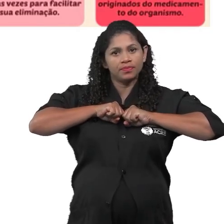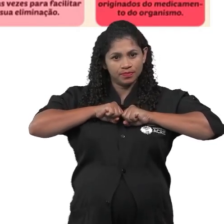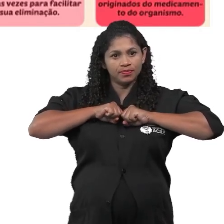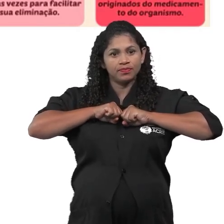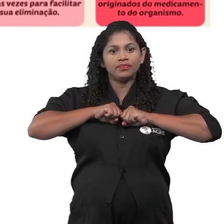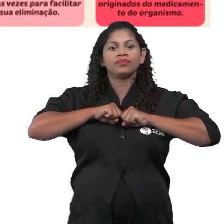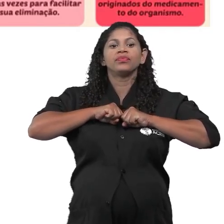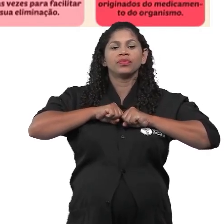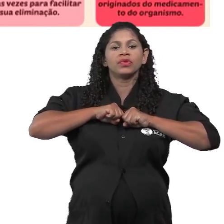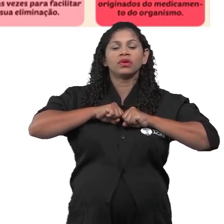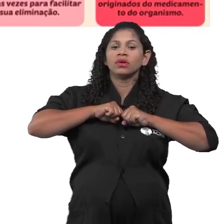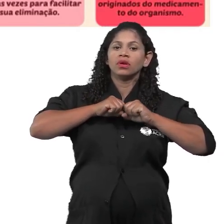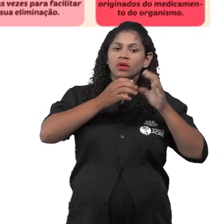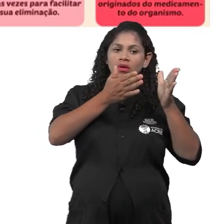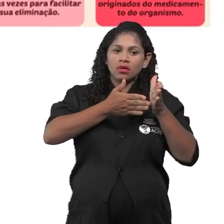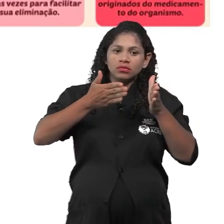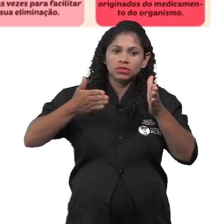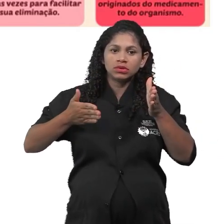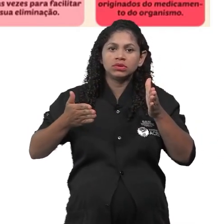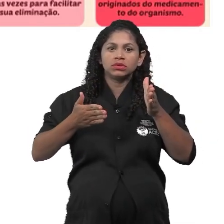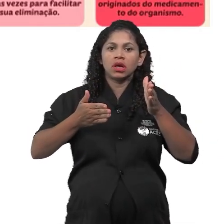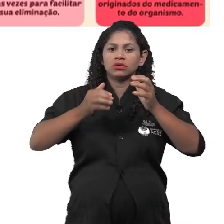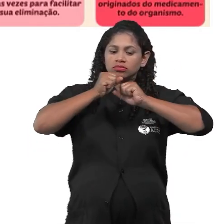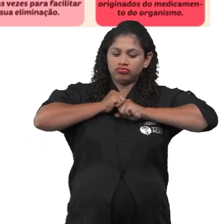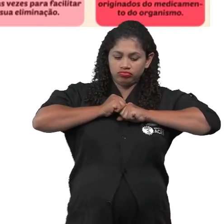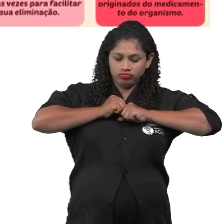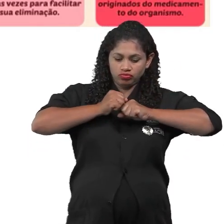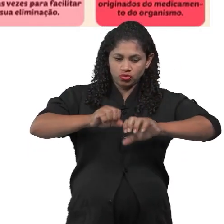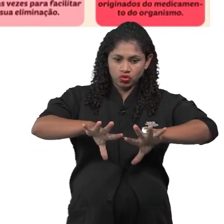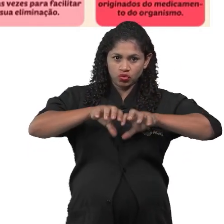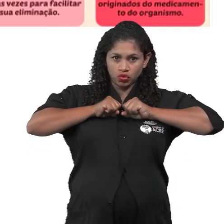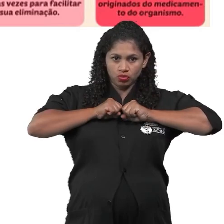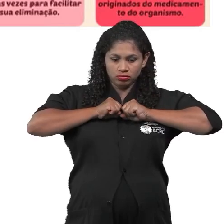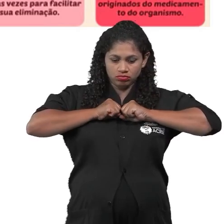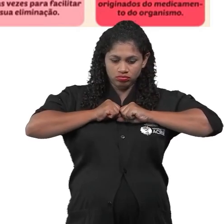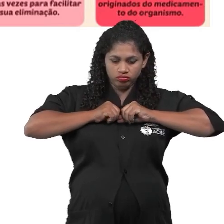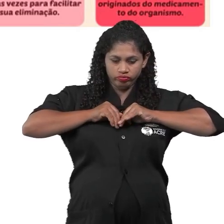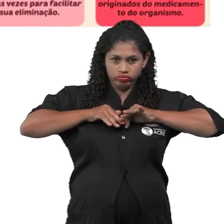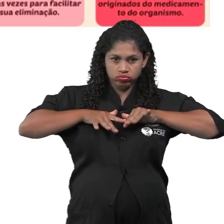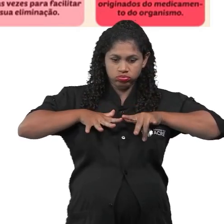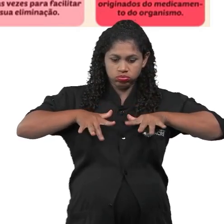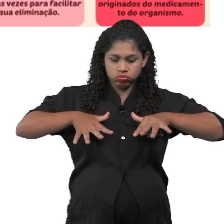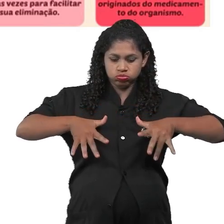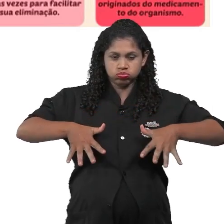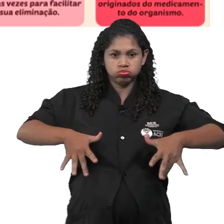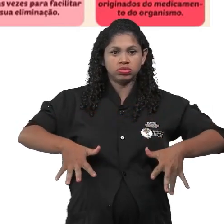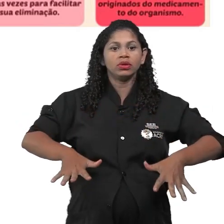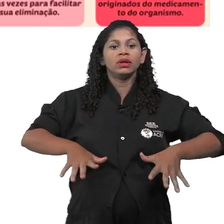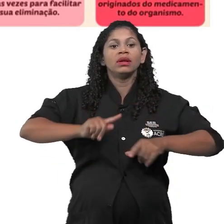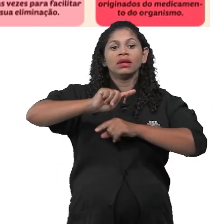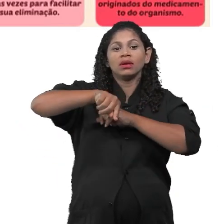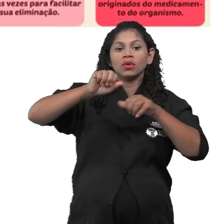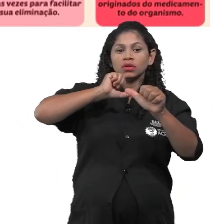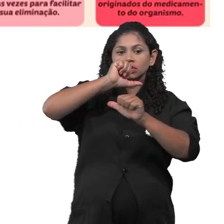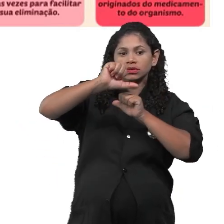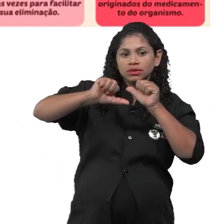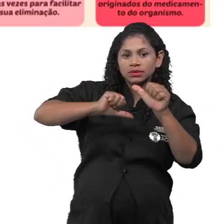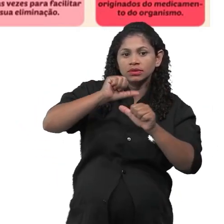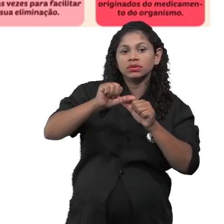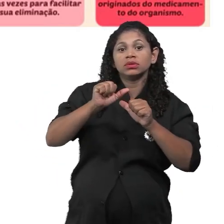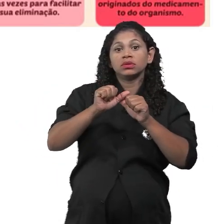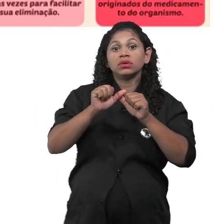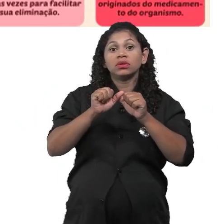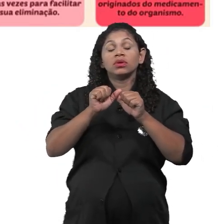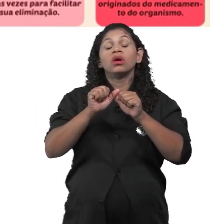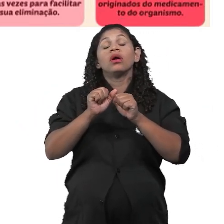passar por um processo de distribuição, depois ele passa por um processo de biotransformação e, por último, ele